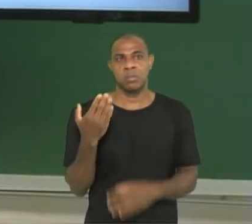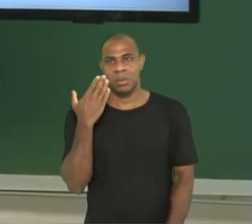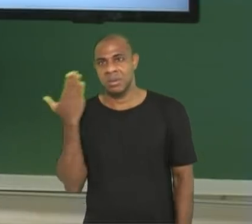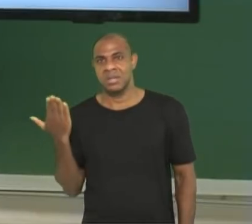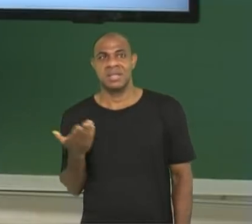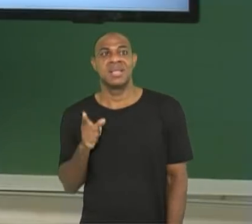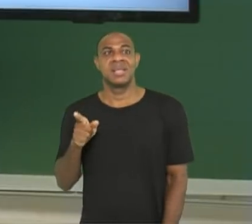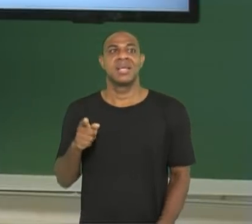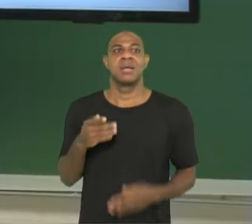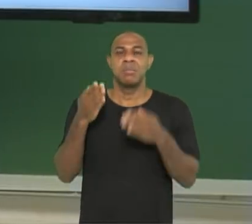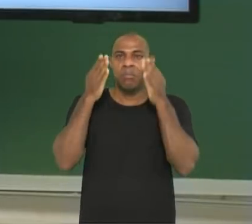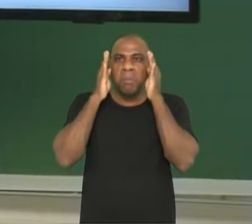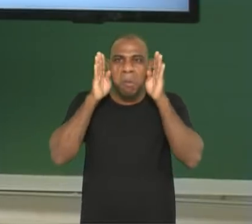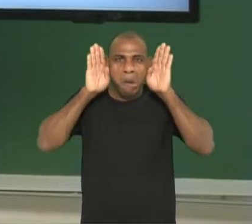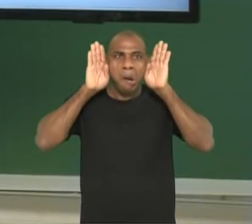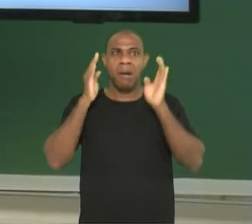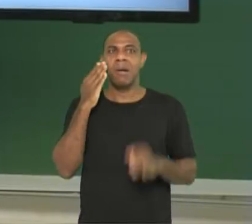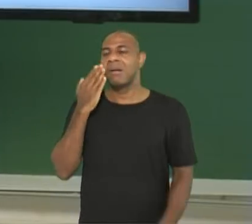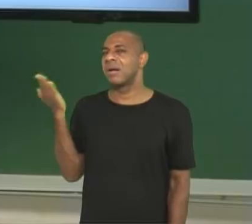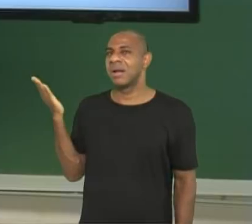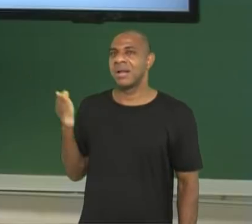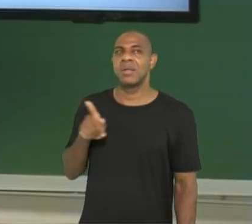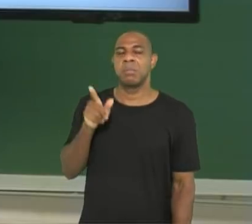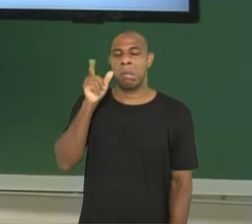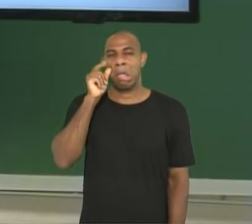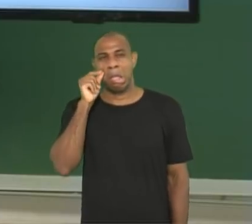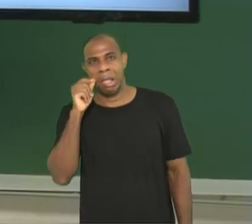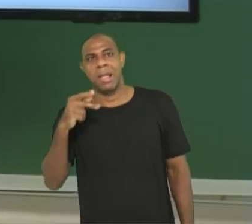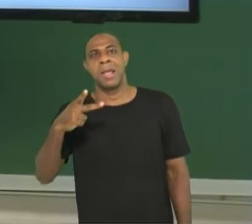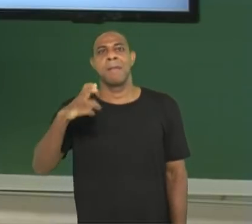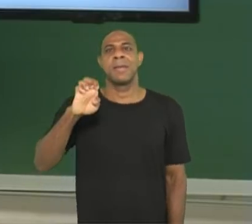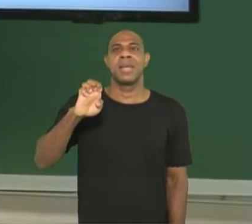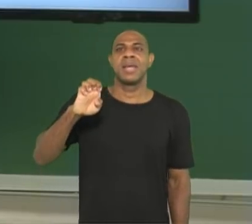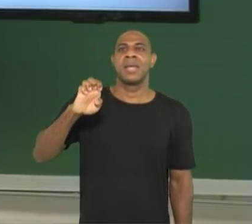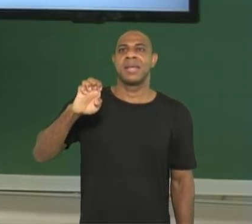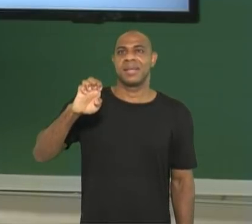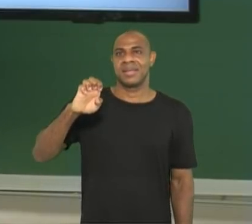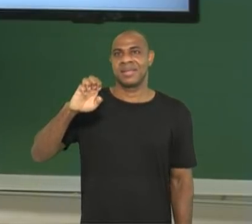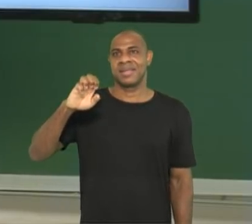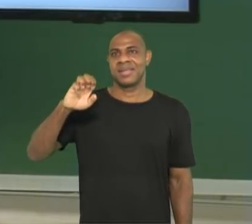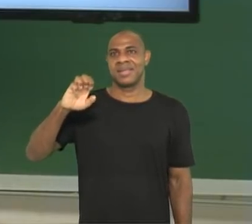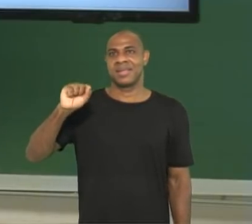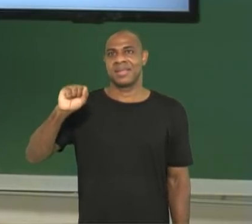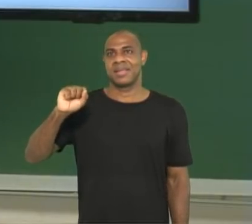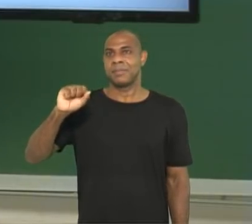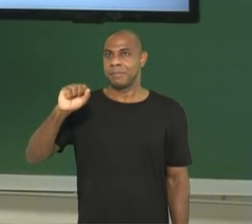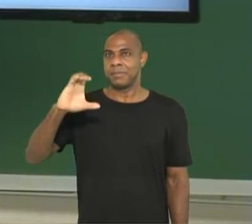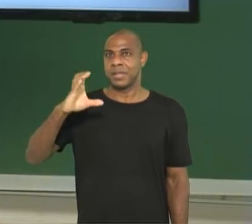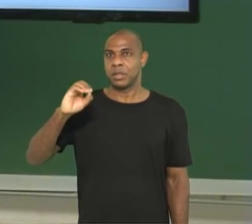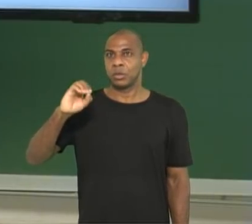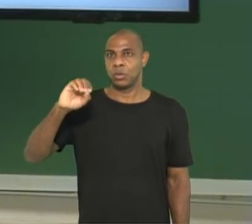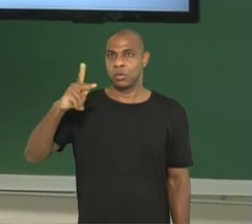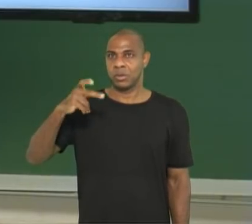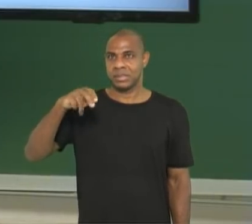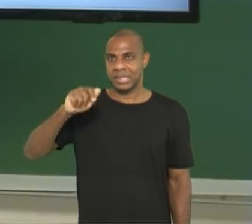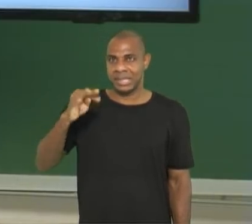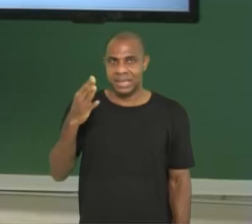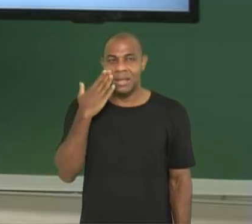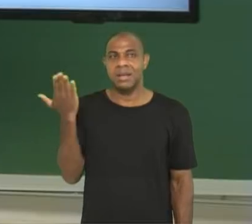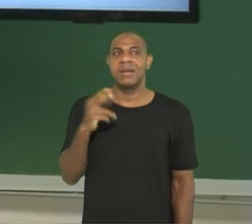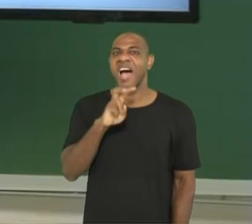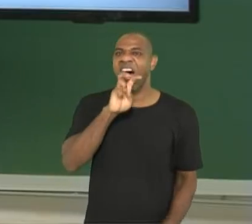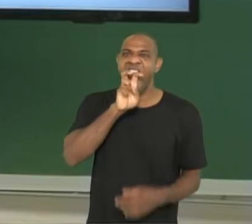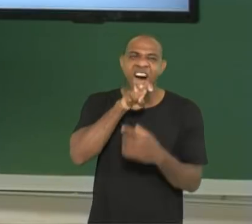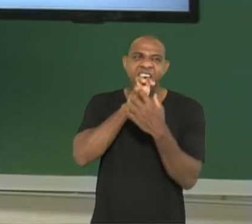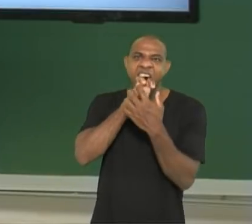serpentes são chamadas de serpentes peçonhentas. Mas todas as serpentes produzem substâncias tóxicas na boca